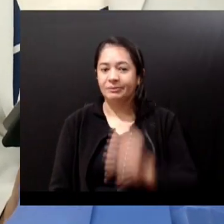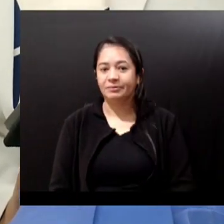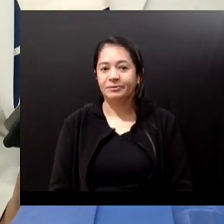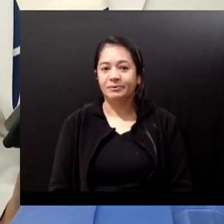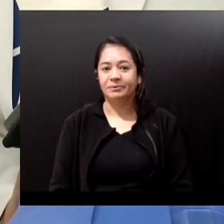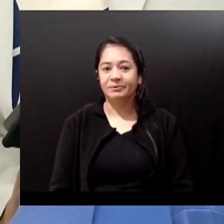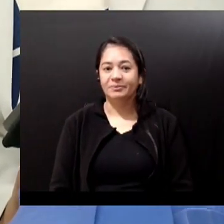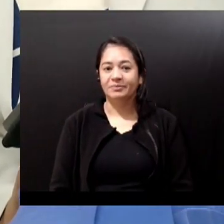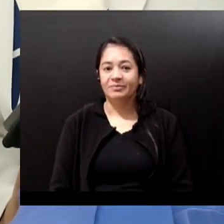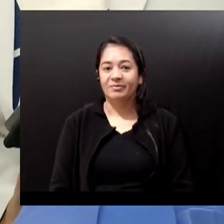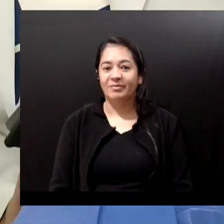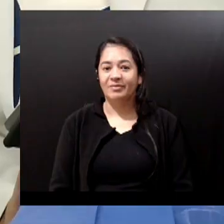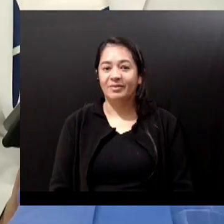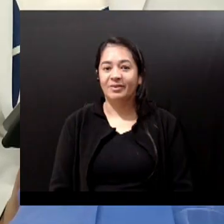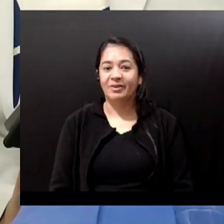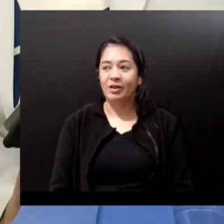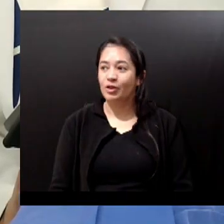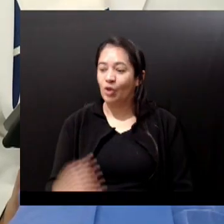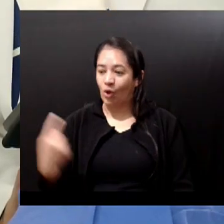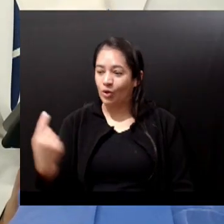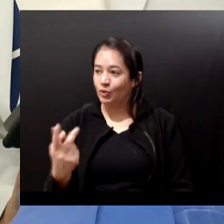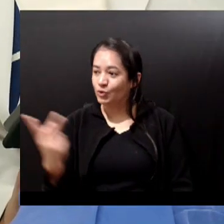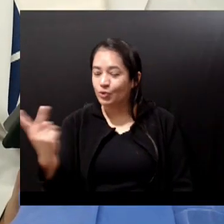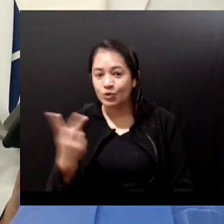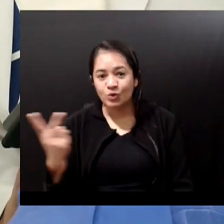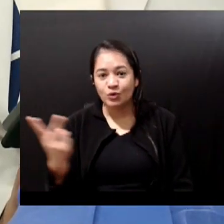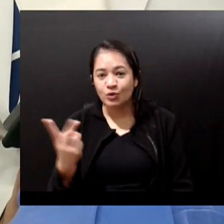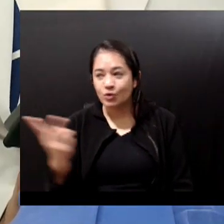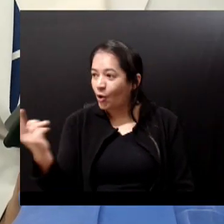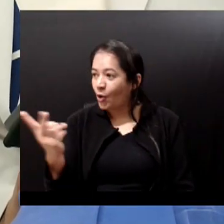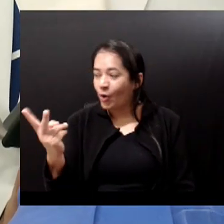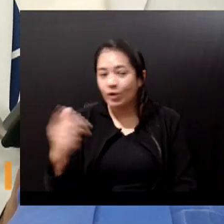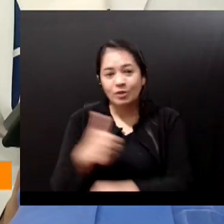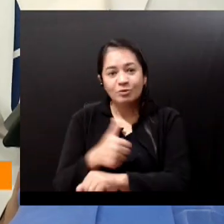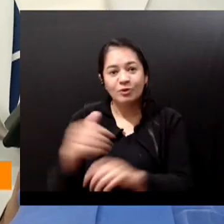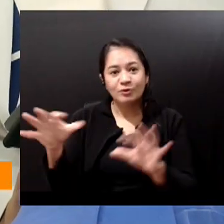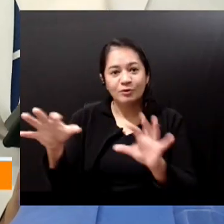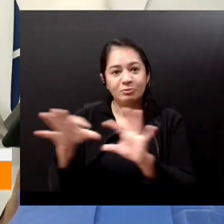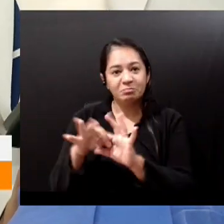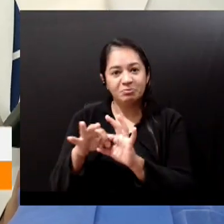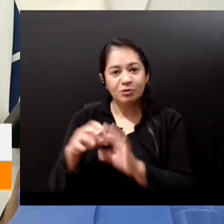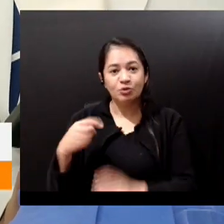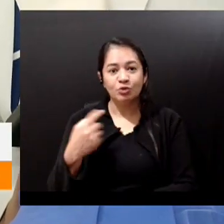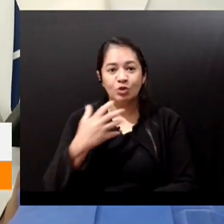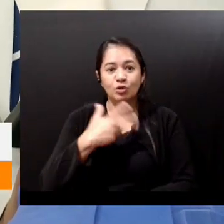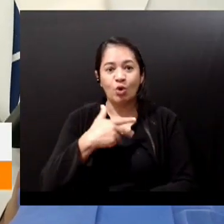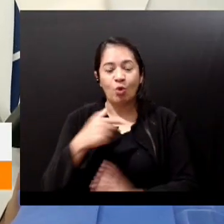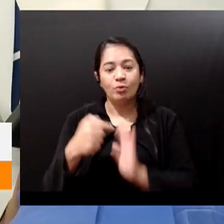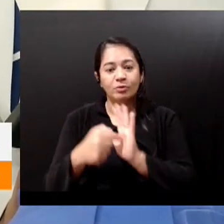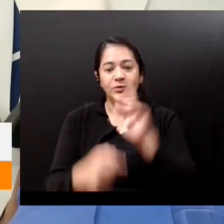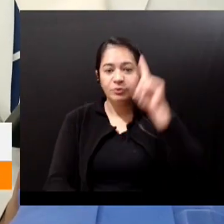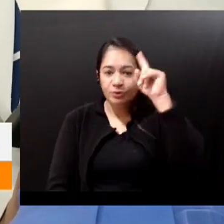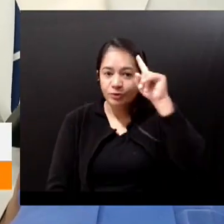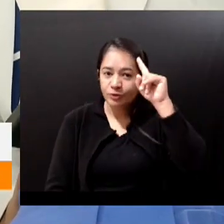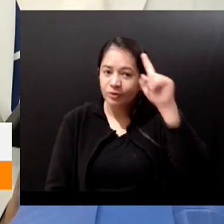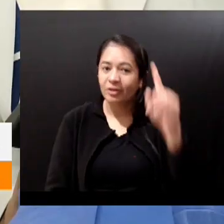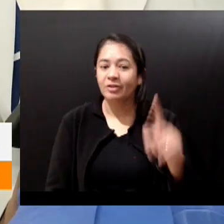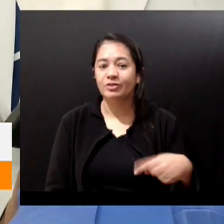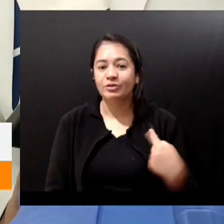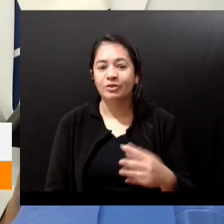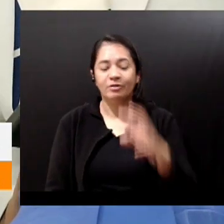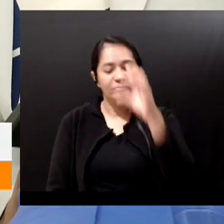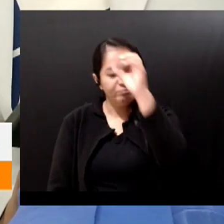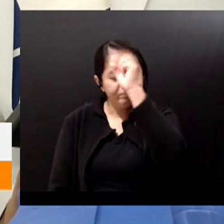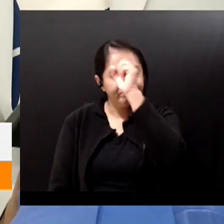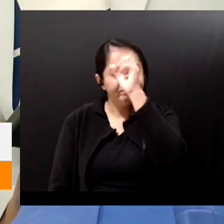conexão, trazendo para a gente, nosso comportamento diário, né, e a gente vai aprendendo. Muito bom, nós estamos falando aqui